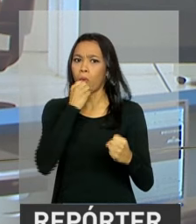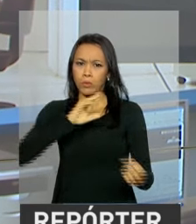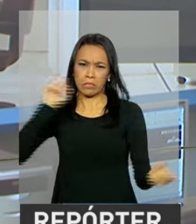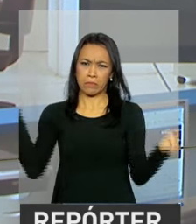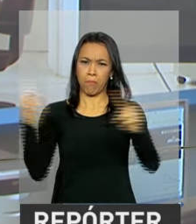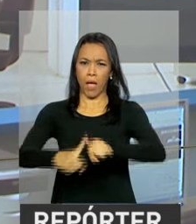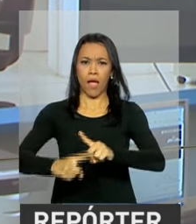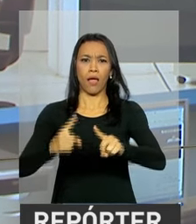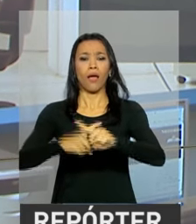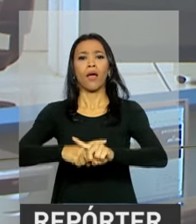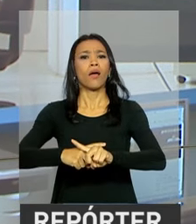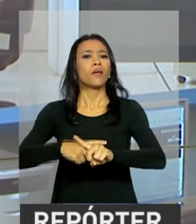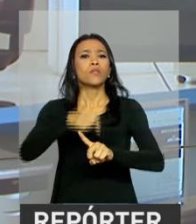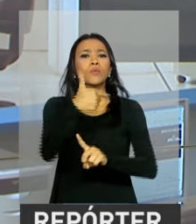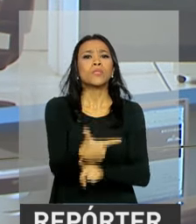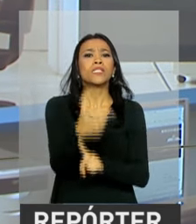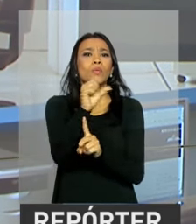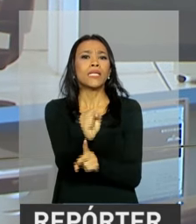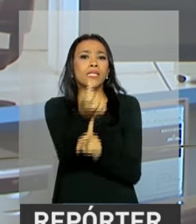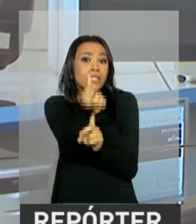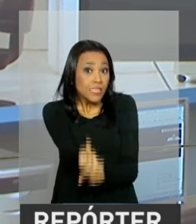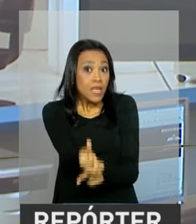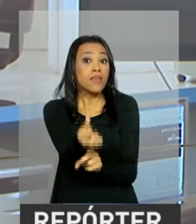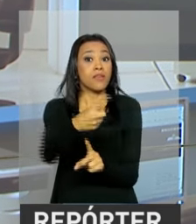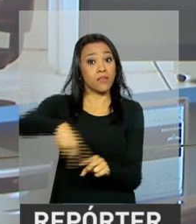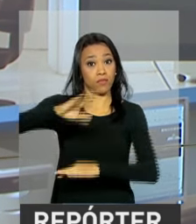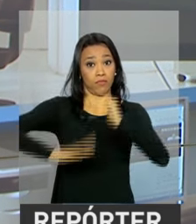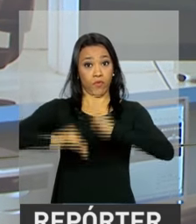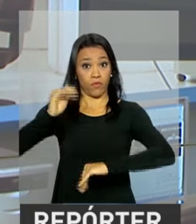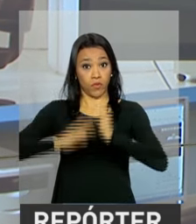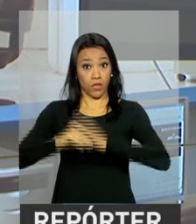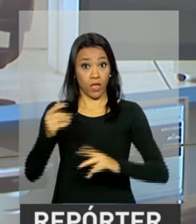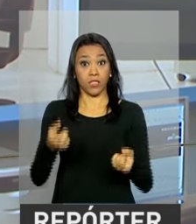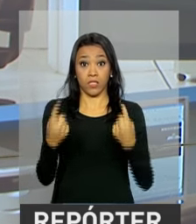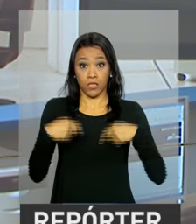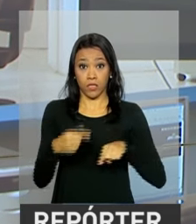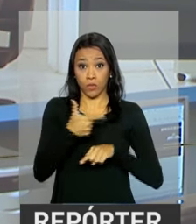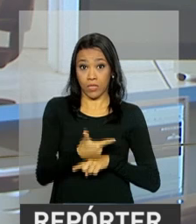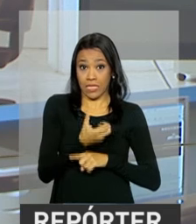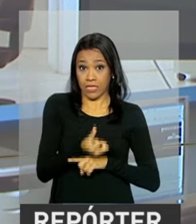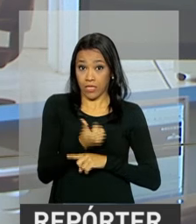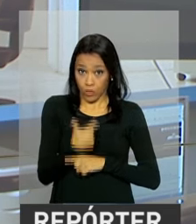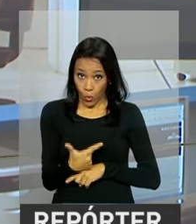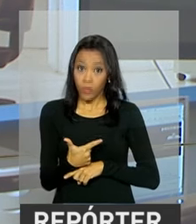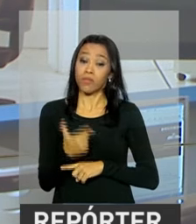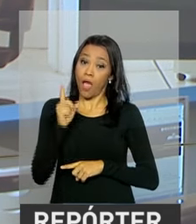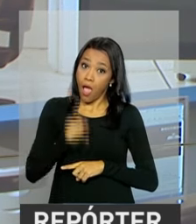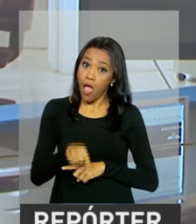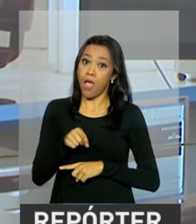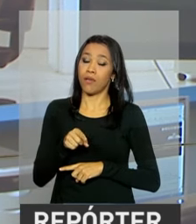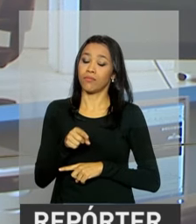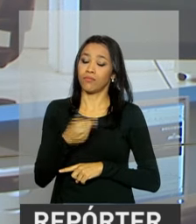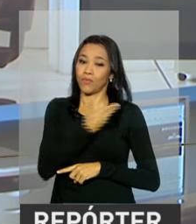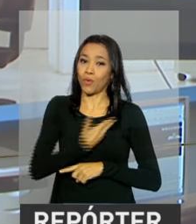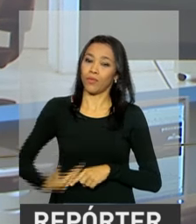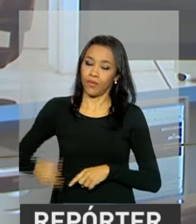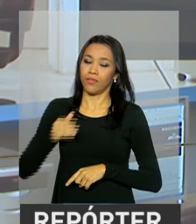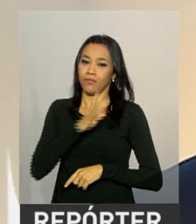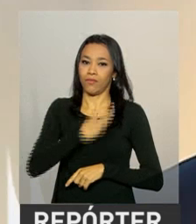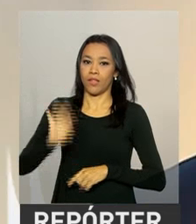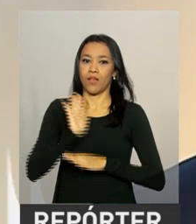com 286 atletas, dos quais 262 são patrocinados pelo